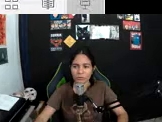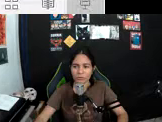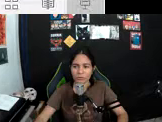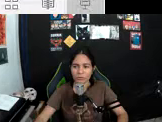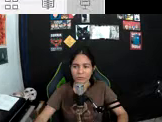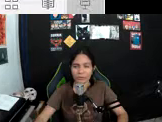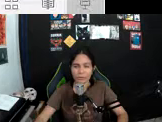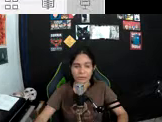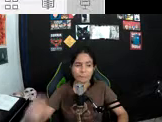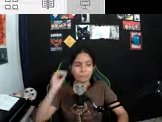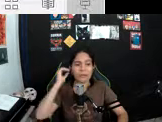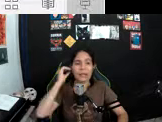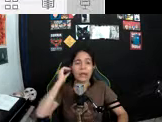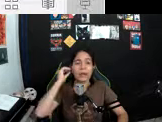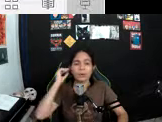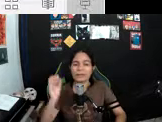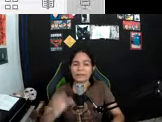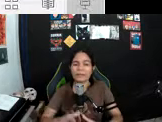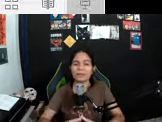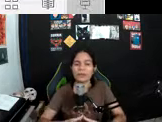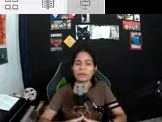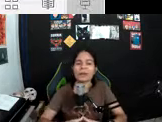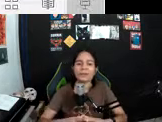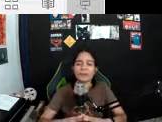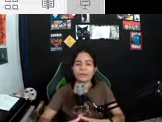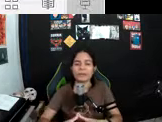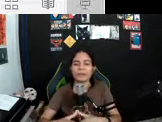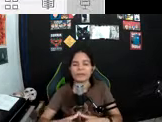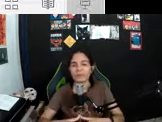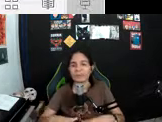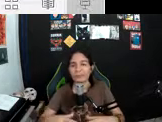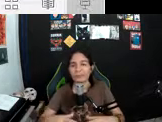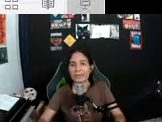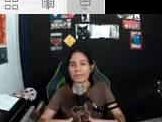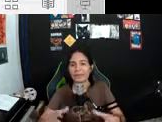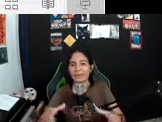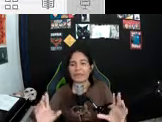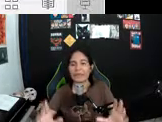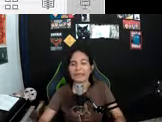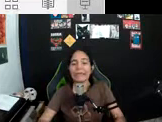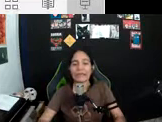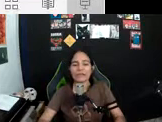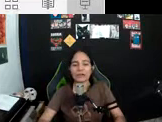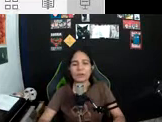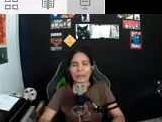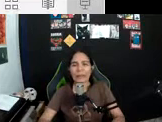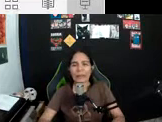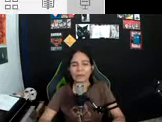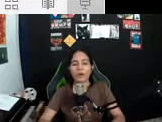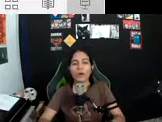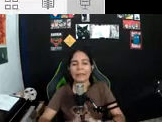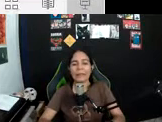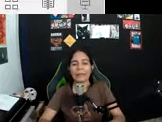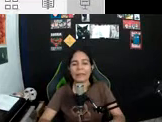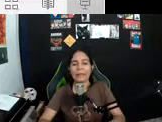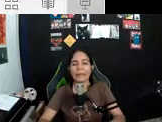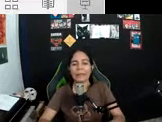todo o território nacional, considerando que o atendimento aos princípios éticos é